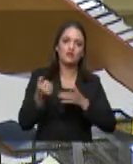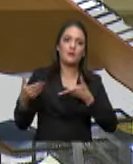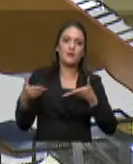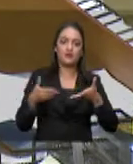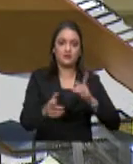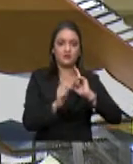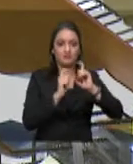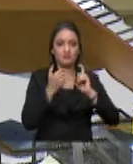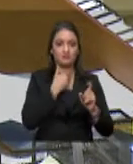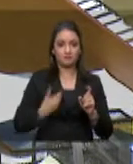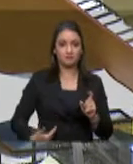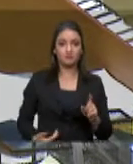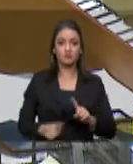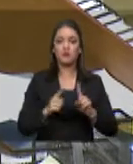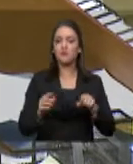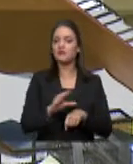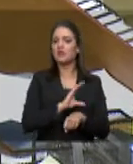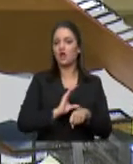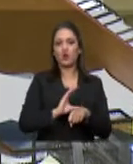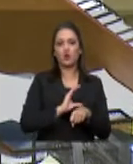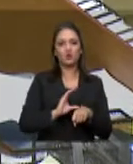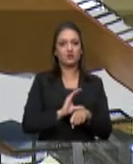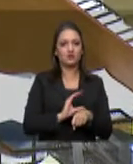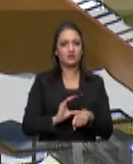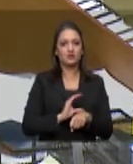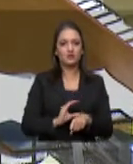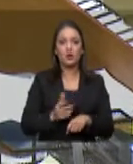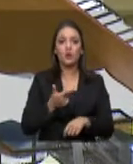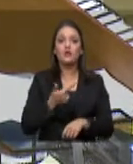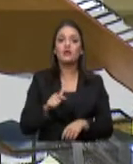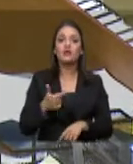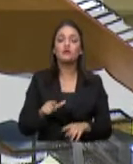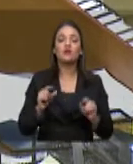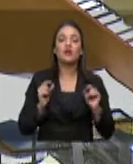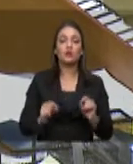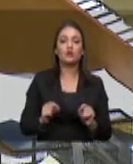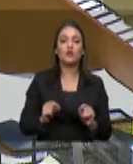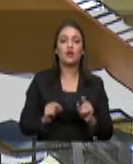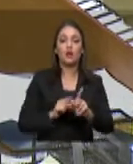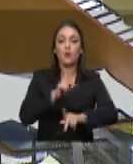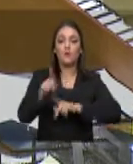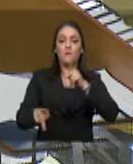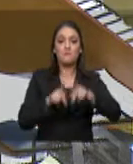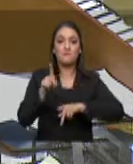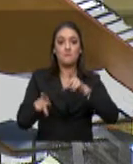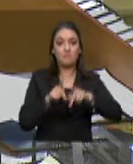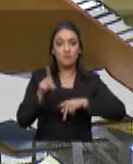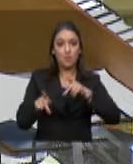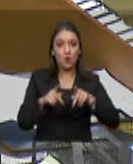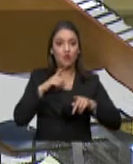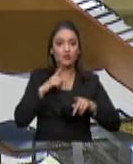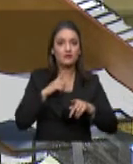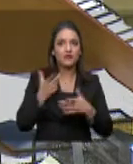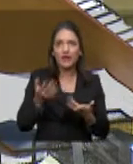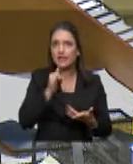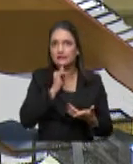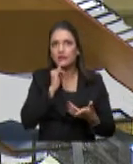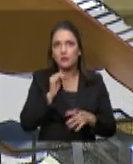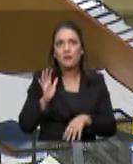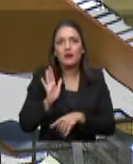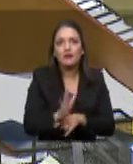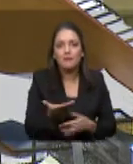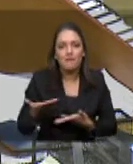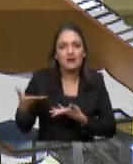A Constituição não abriu ensanchas, contudo, a interferência popular na gestão da segurança pública. Ao